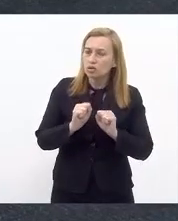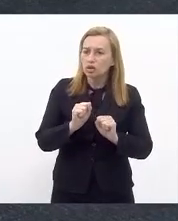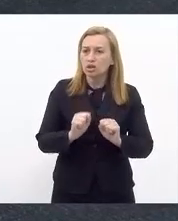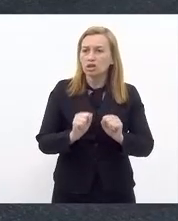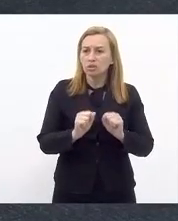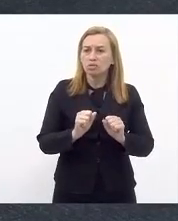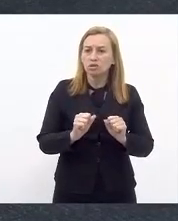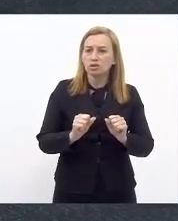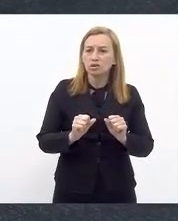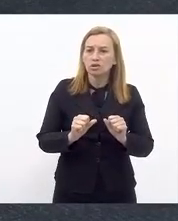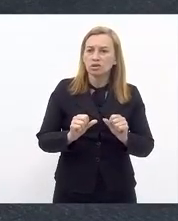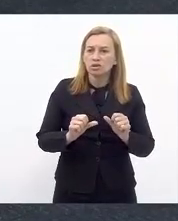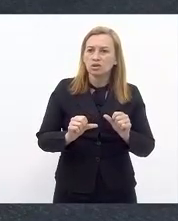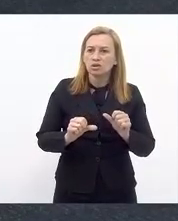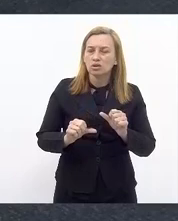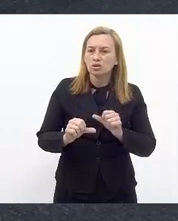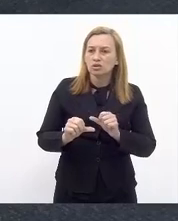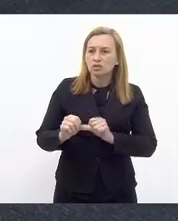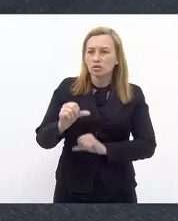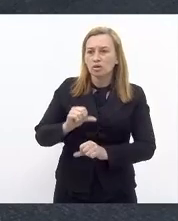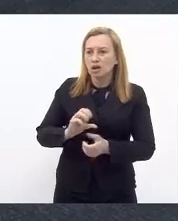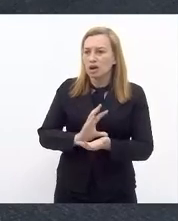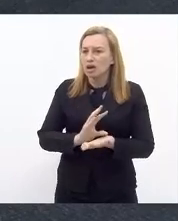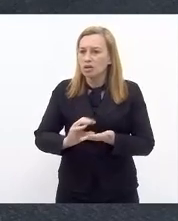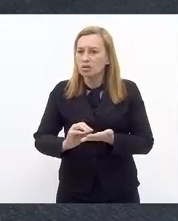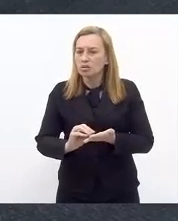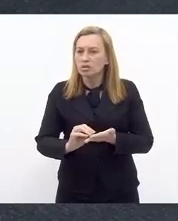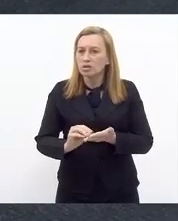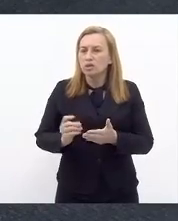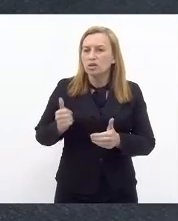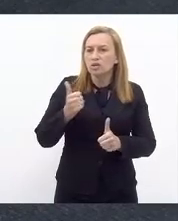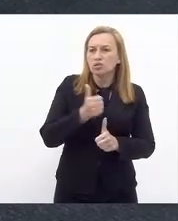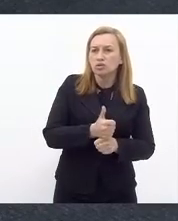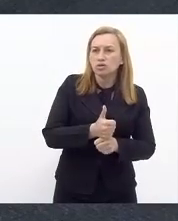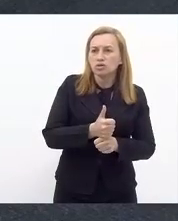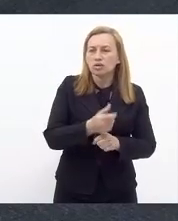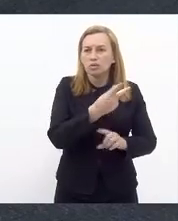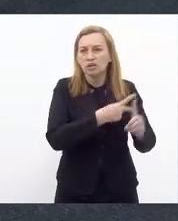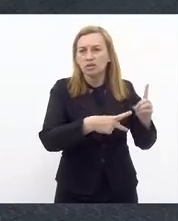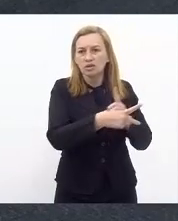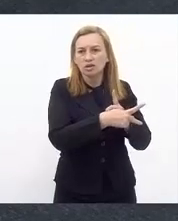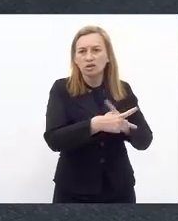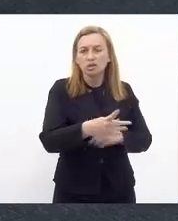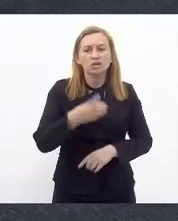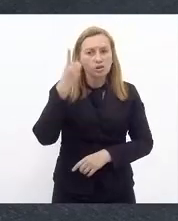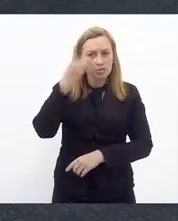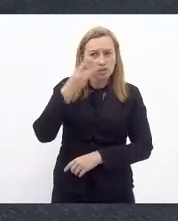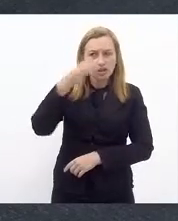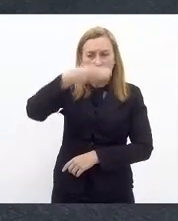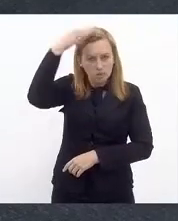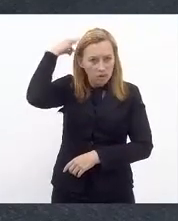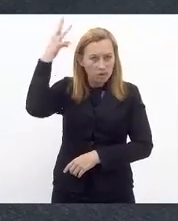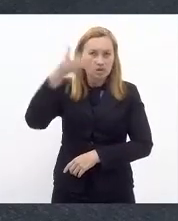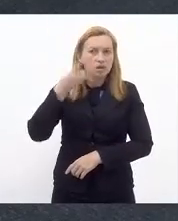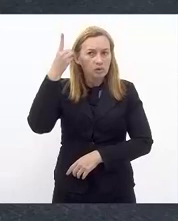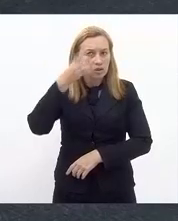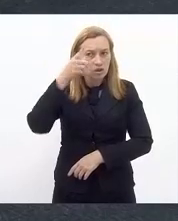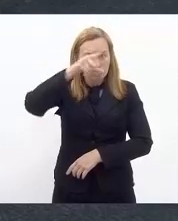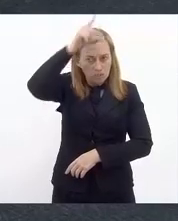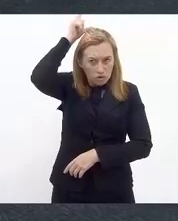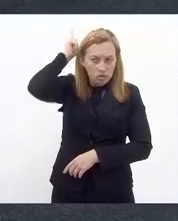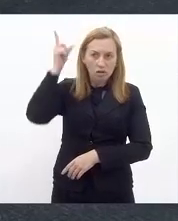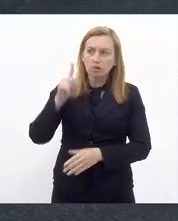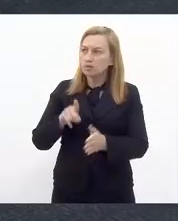inverter essa falta começar a discutir o substitutivo da Previdência que a consulta do deputado mas espectadores Paulo